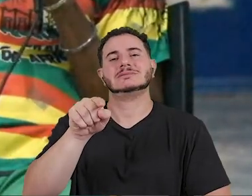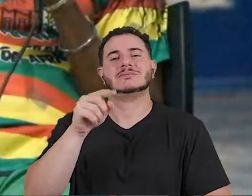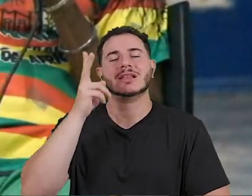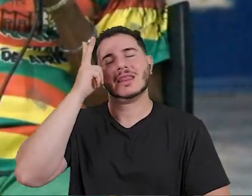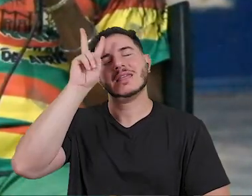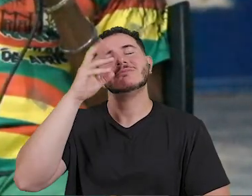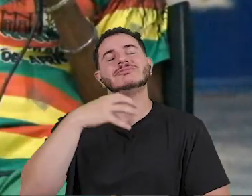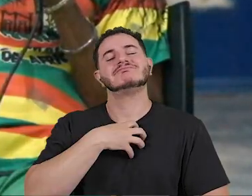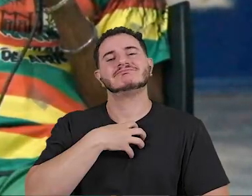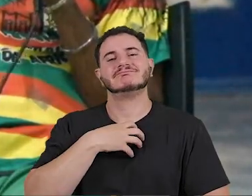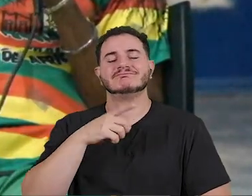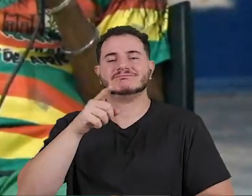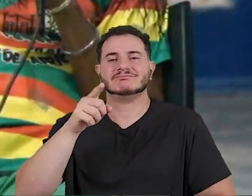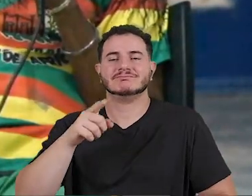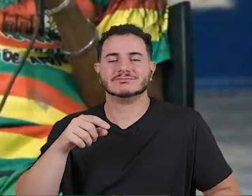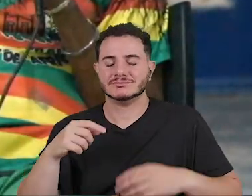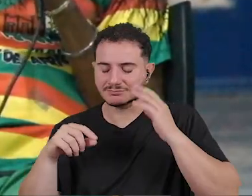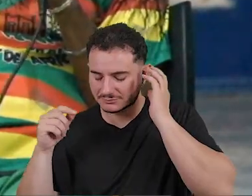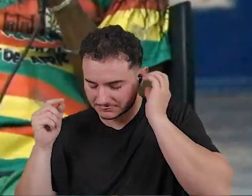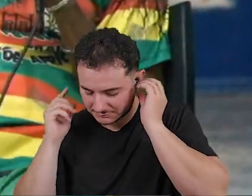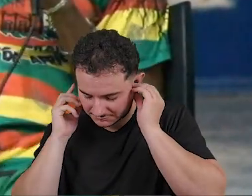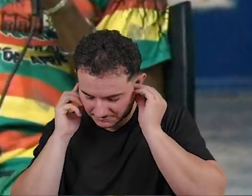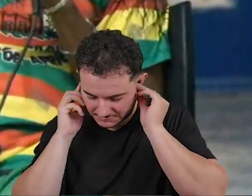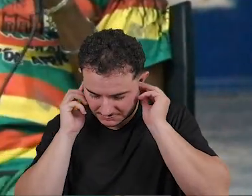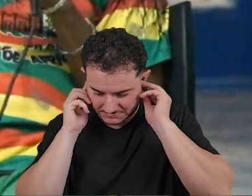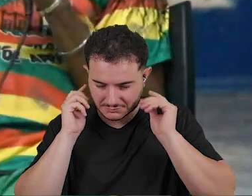Peço a vocês que nunca deixem isso se acabar.